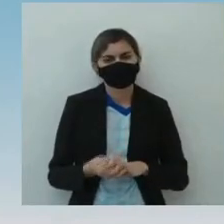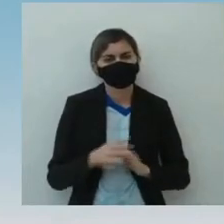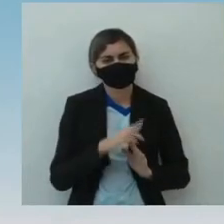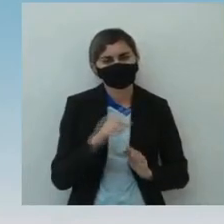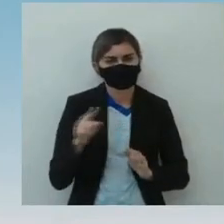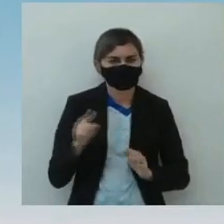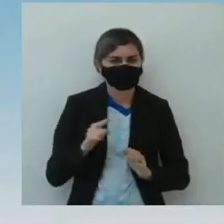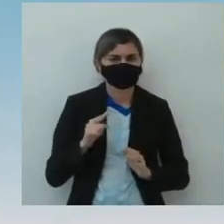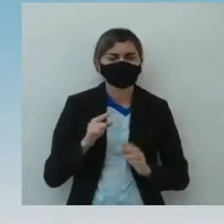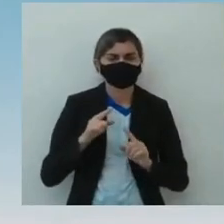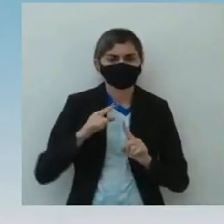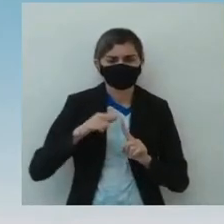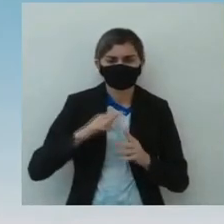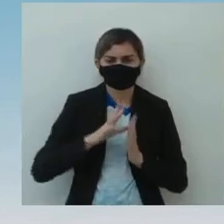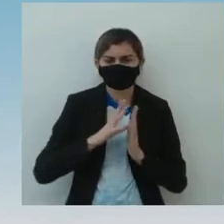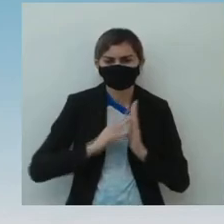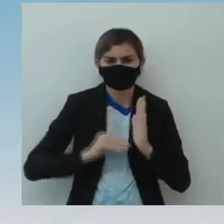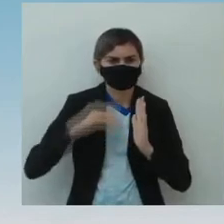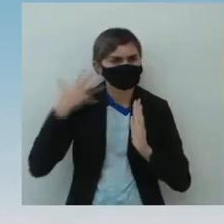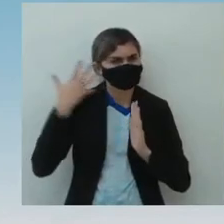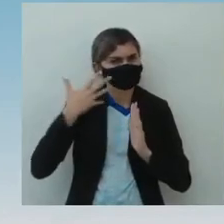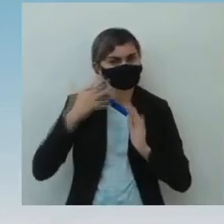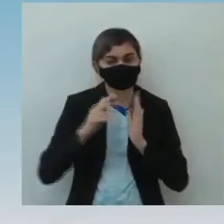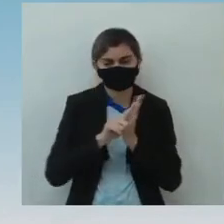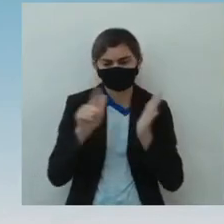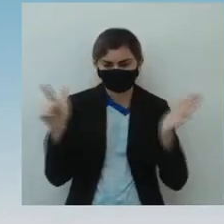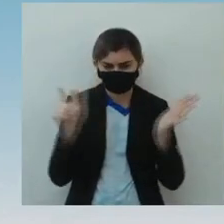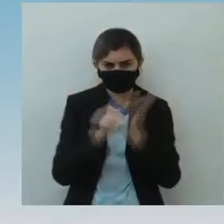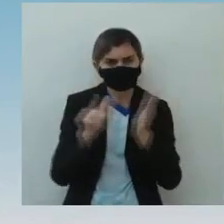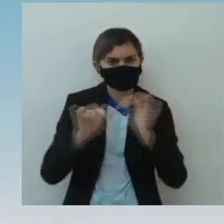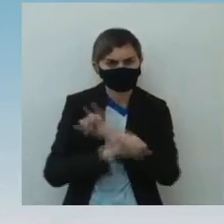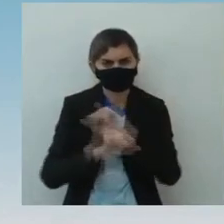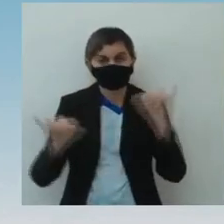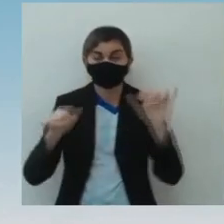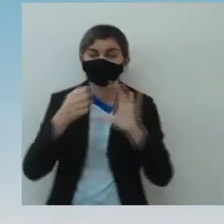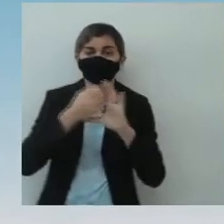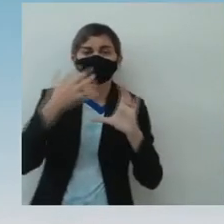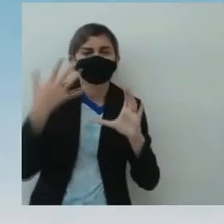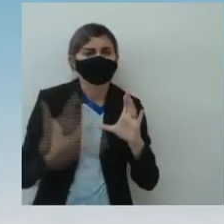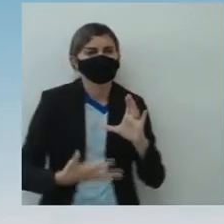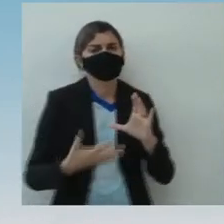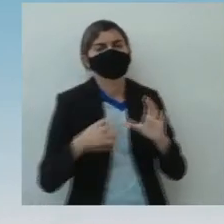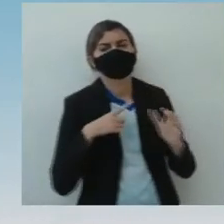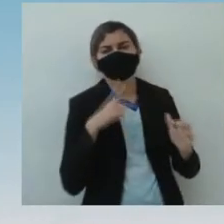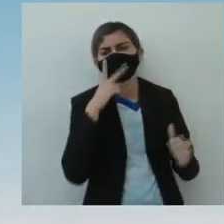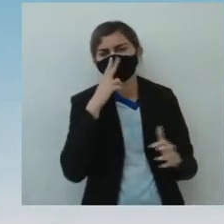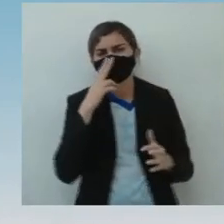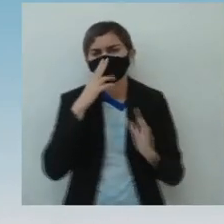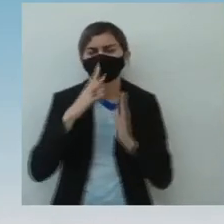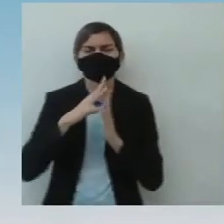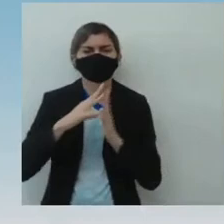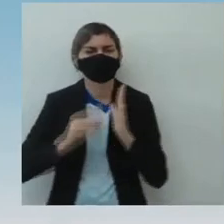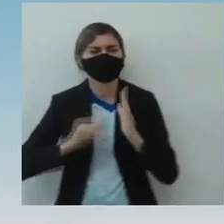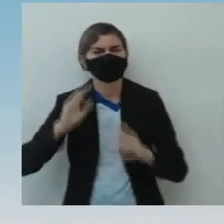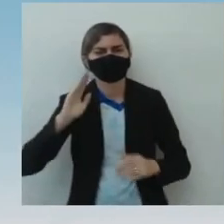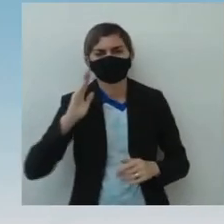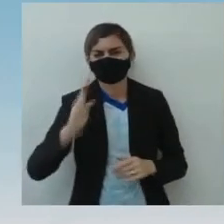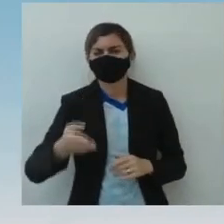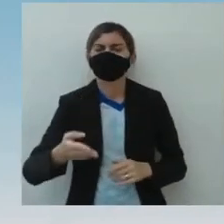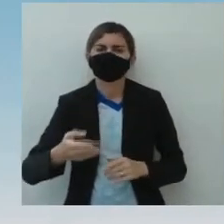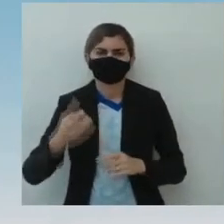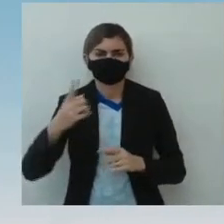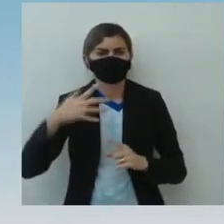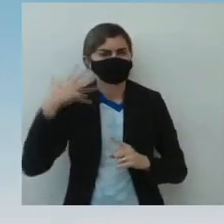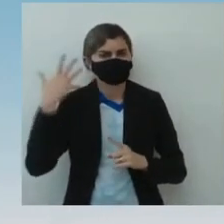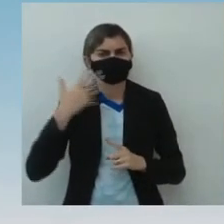os os estilos de discurso de jornais ao anúncio são caracterizados pelo mesmo modo direto de um